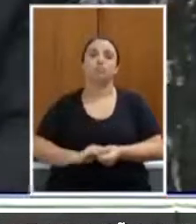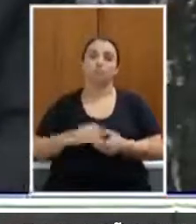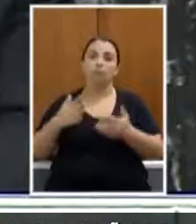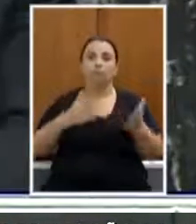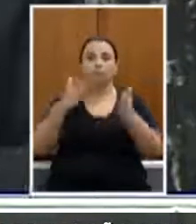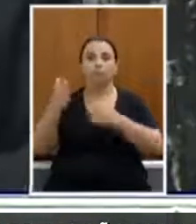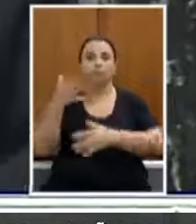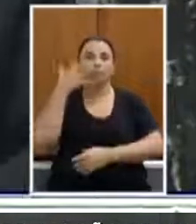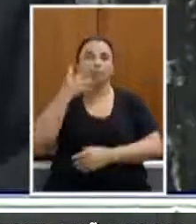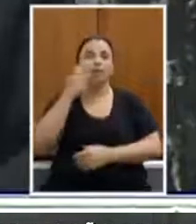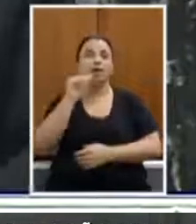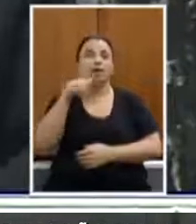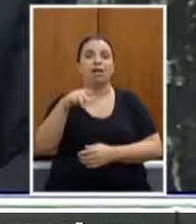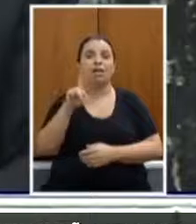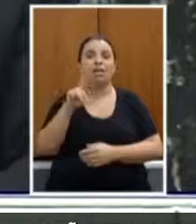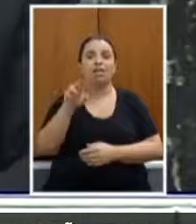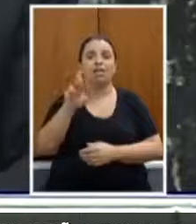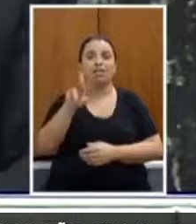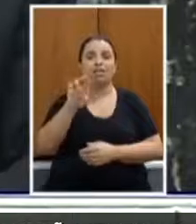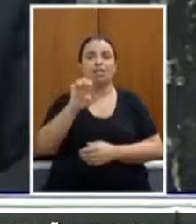Jesus.